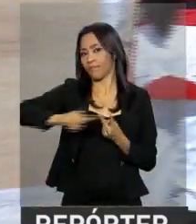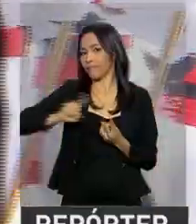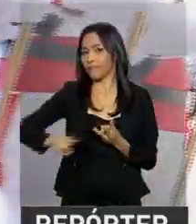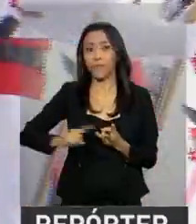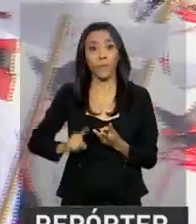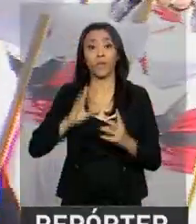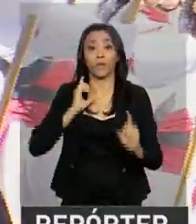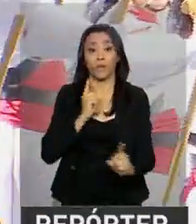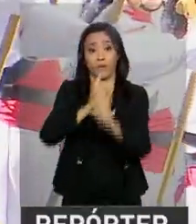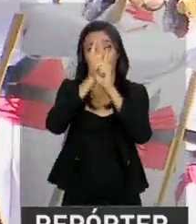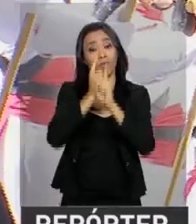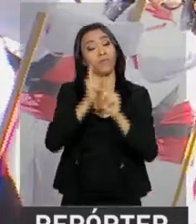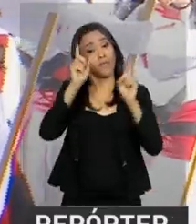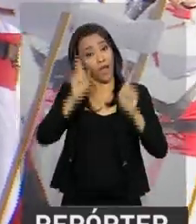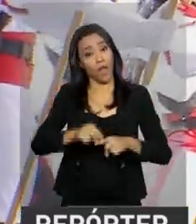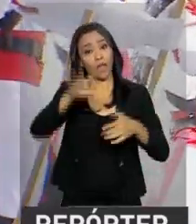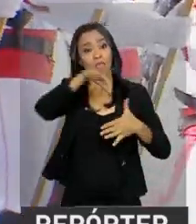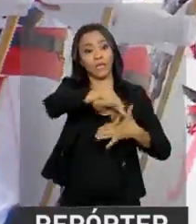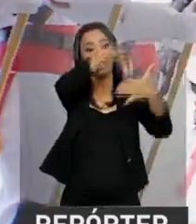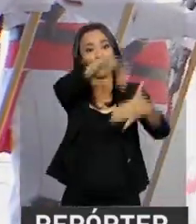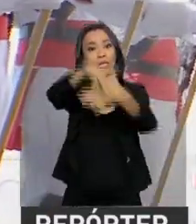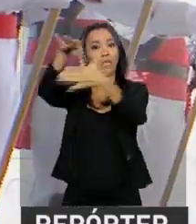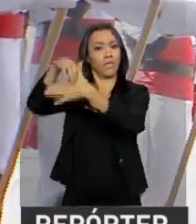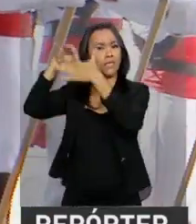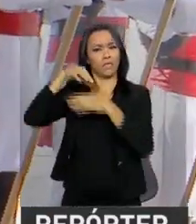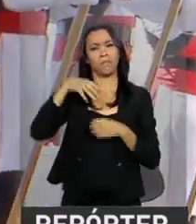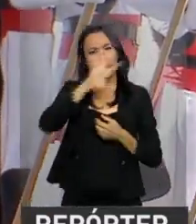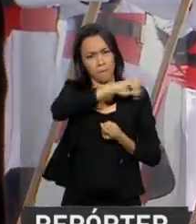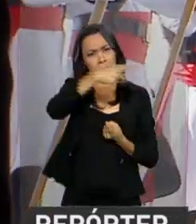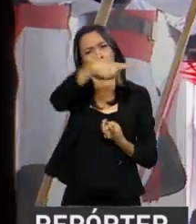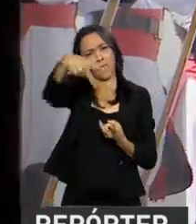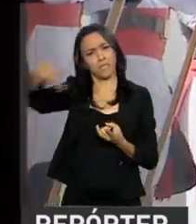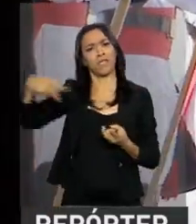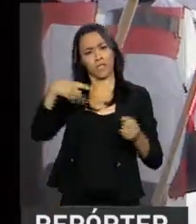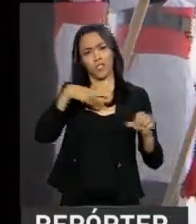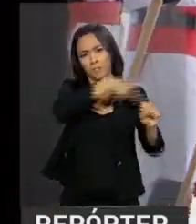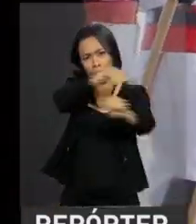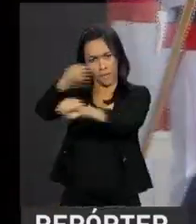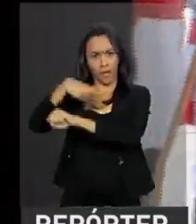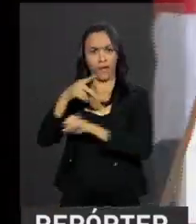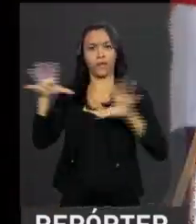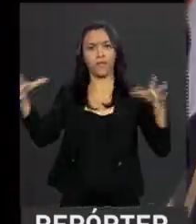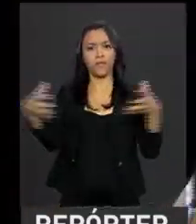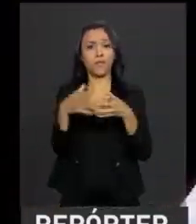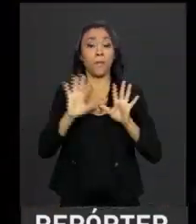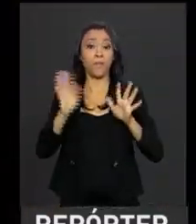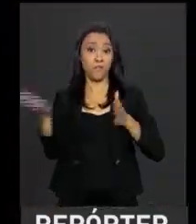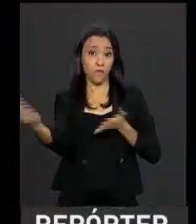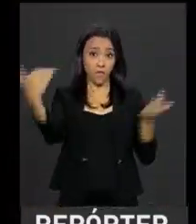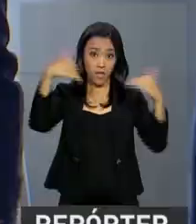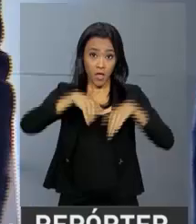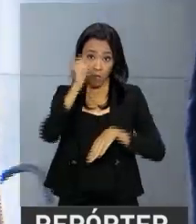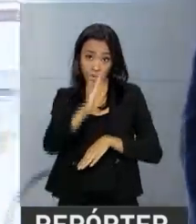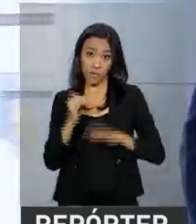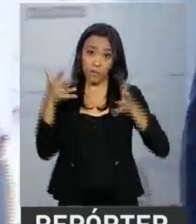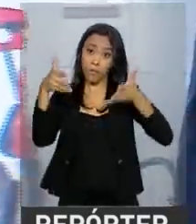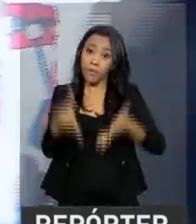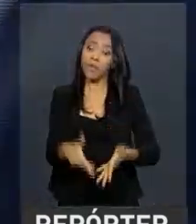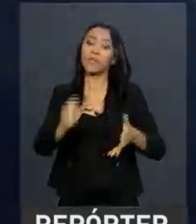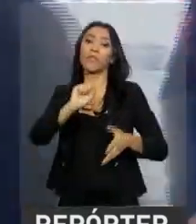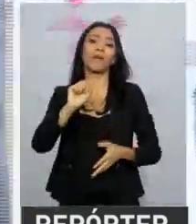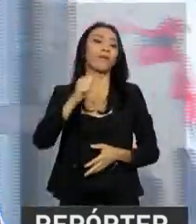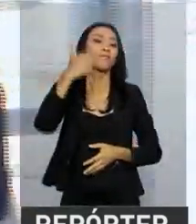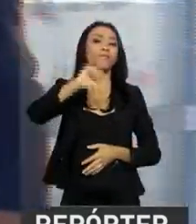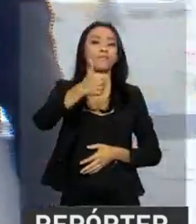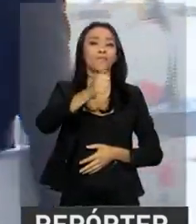encontros que vem mantendo com lideranças estrangeiras que vieram ao país justamente para participar da 11ª conferência